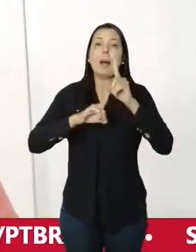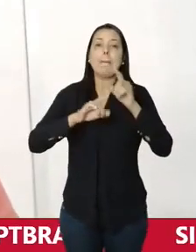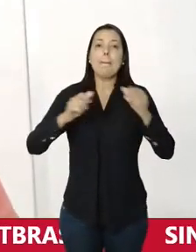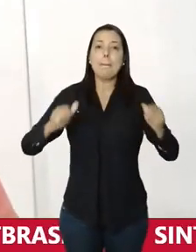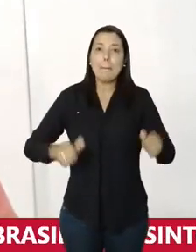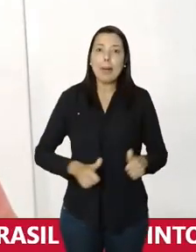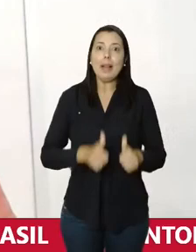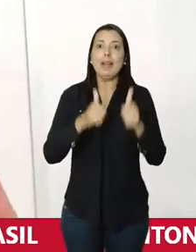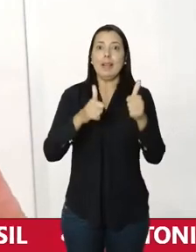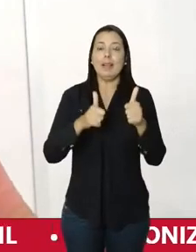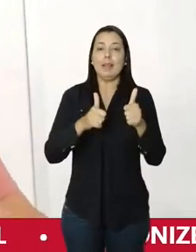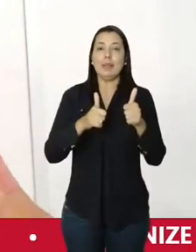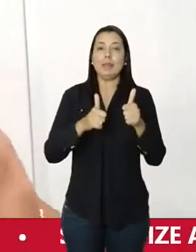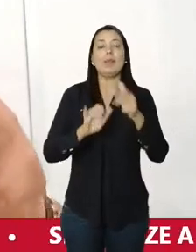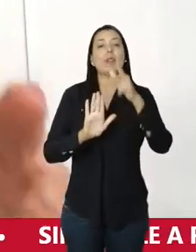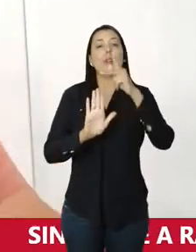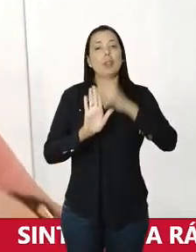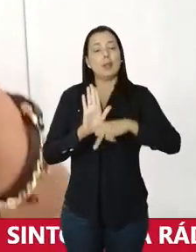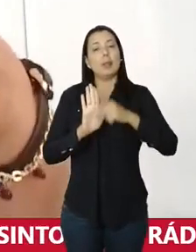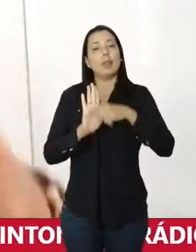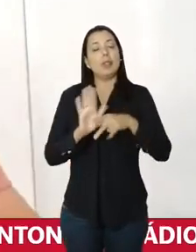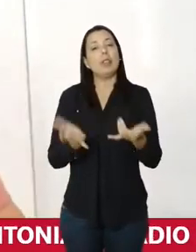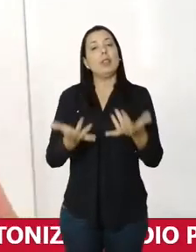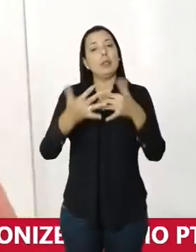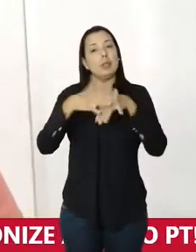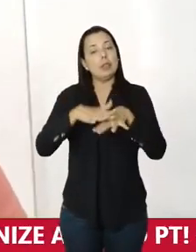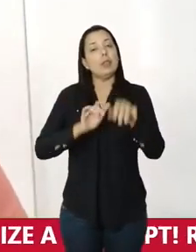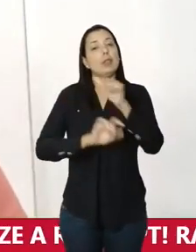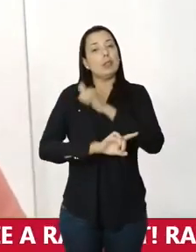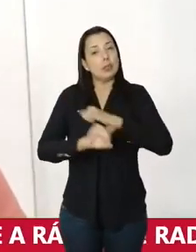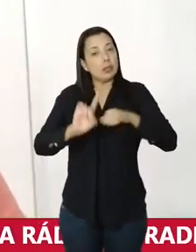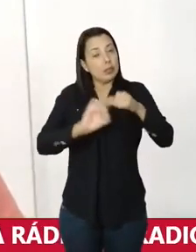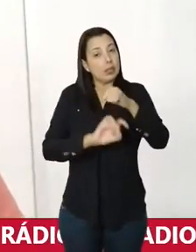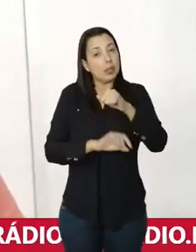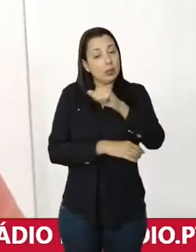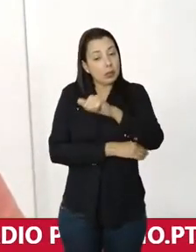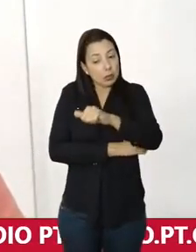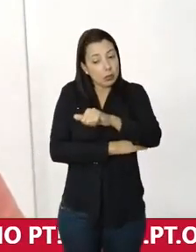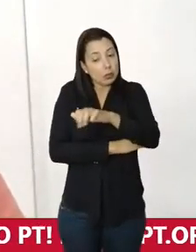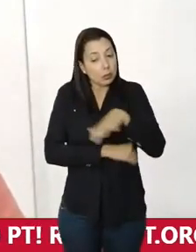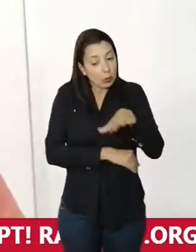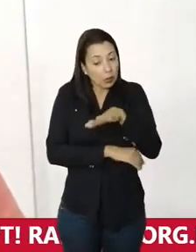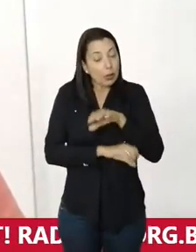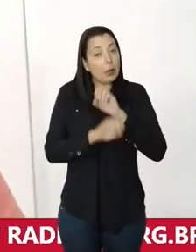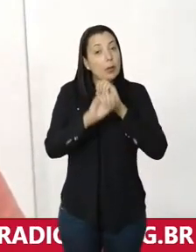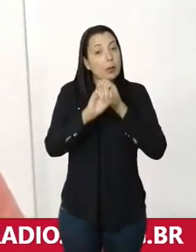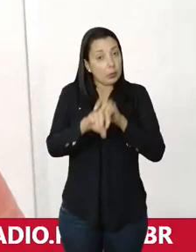mais no projeto de inclusão social no campo da educação.